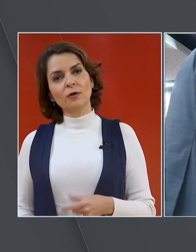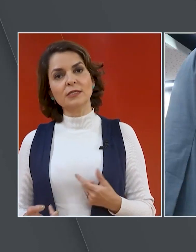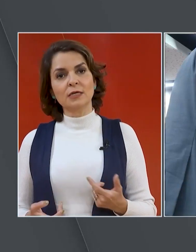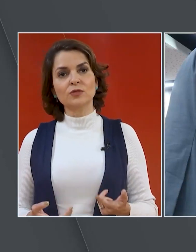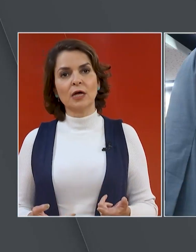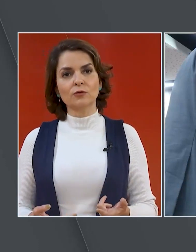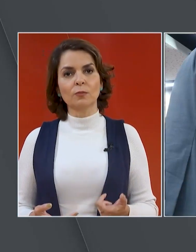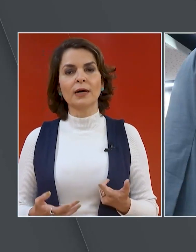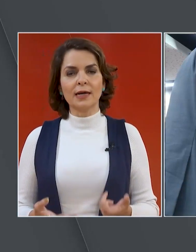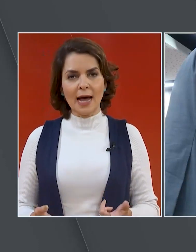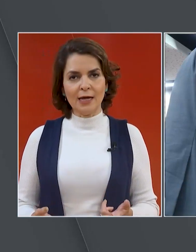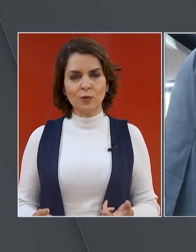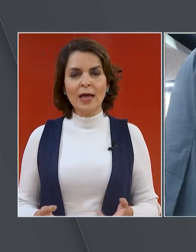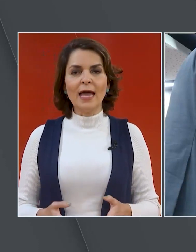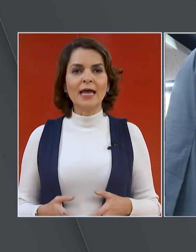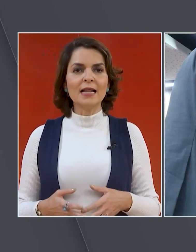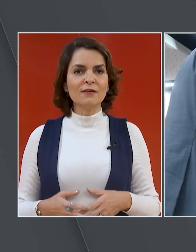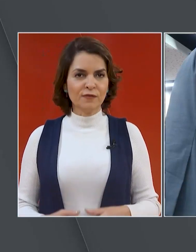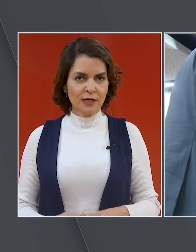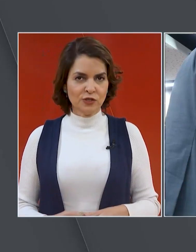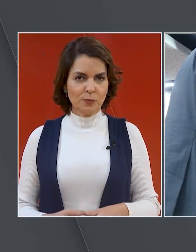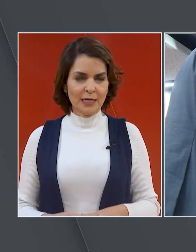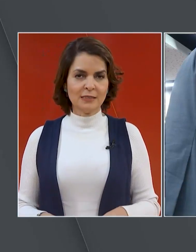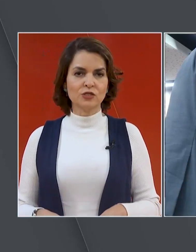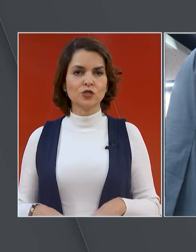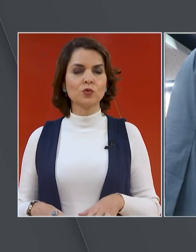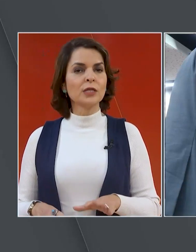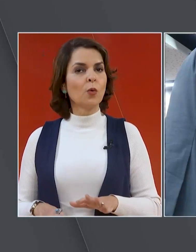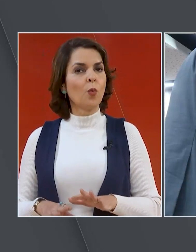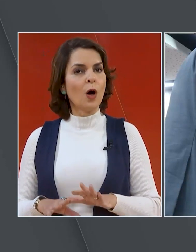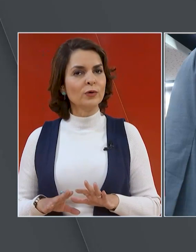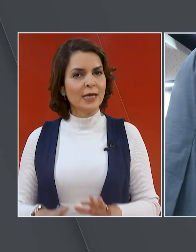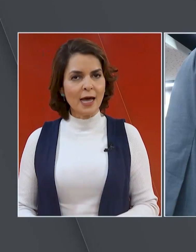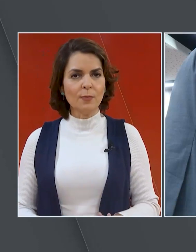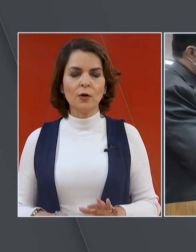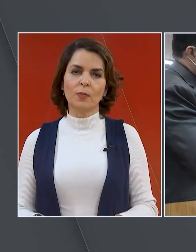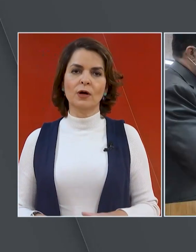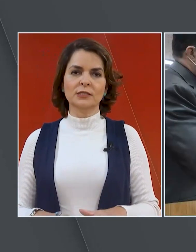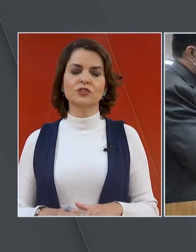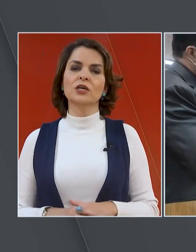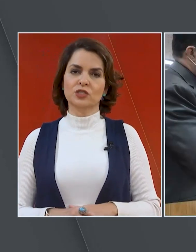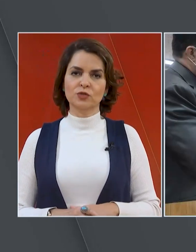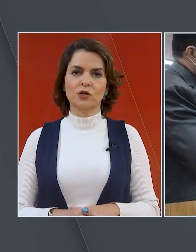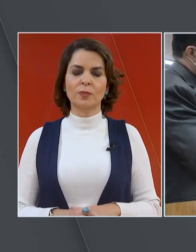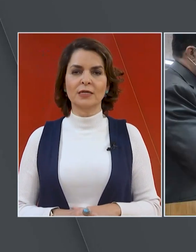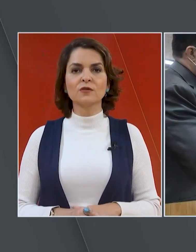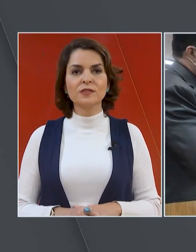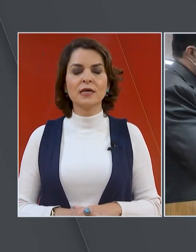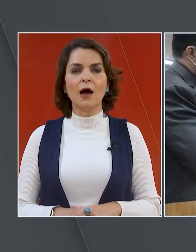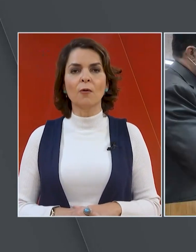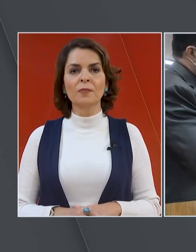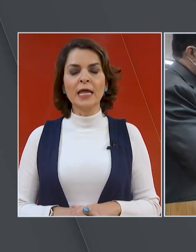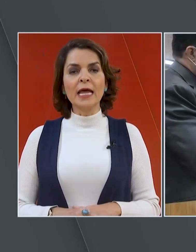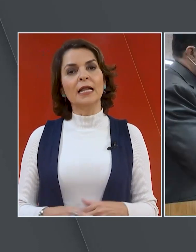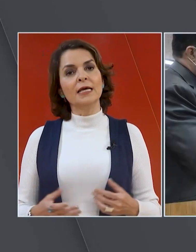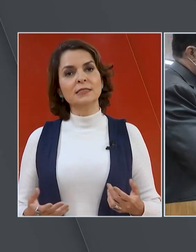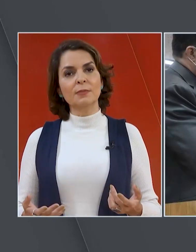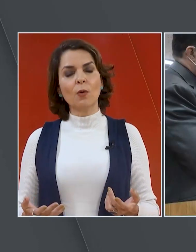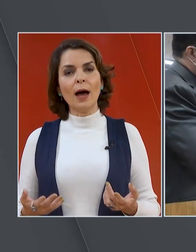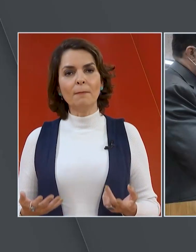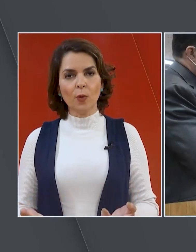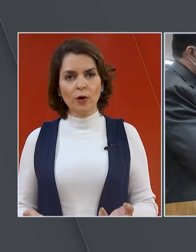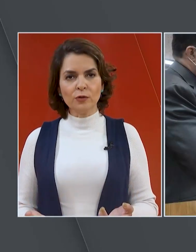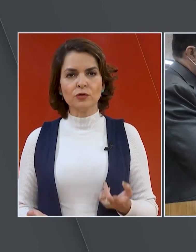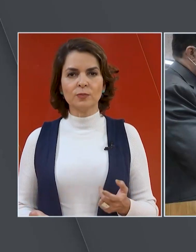Gomes, conhecer o saldo bancário é relevante para que se discuta qualquer proposta de regime de recuperação fiscal. Ele